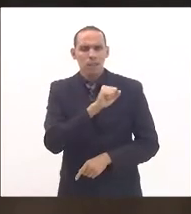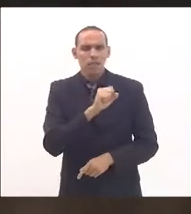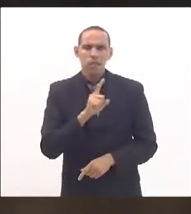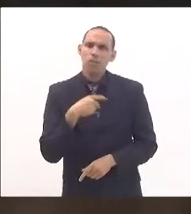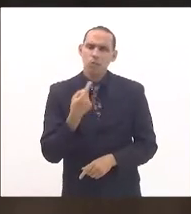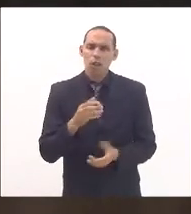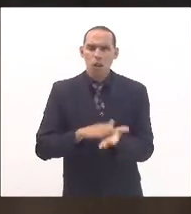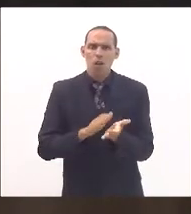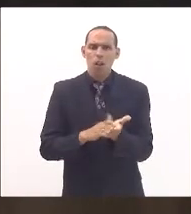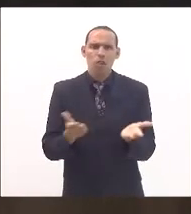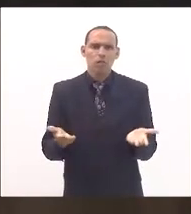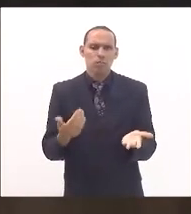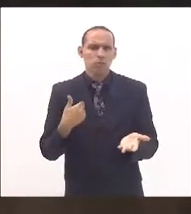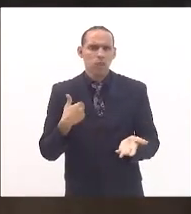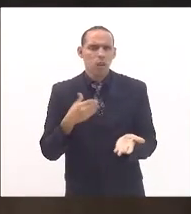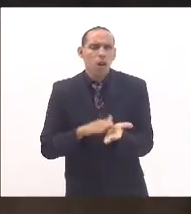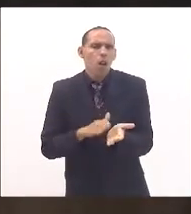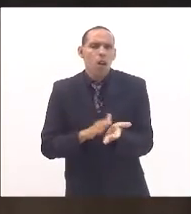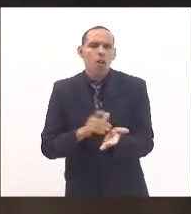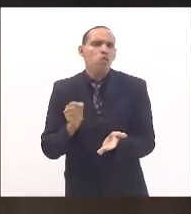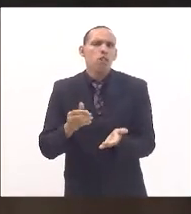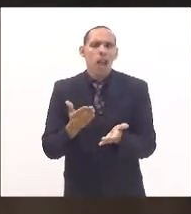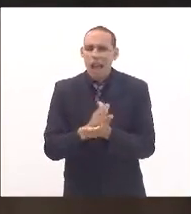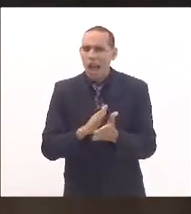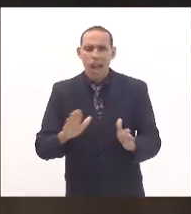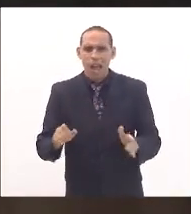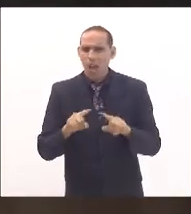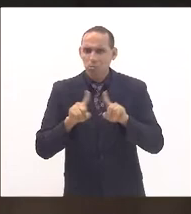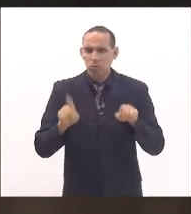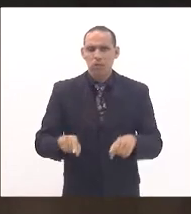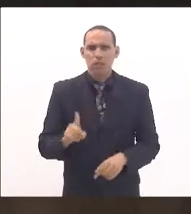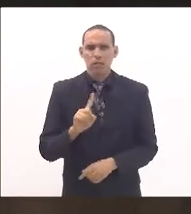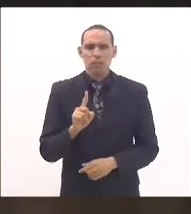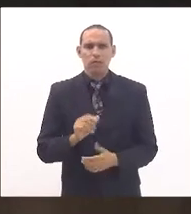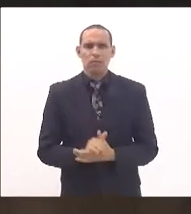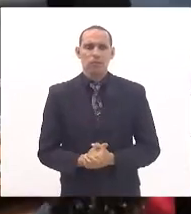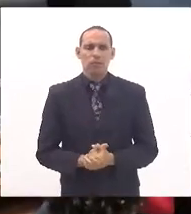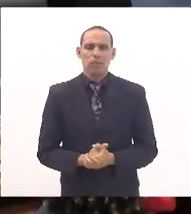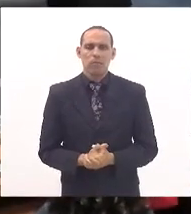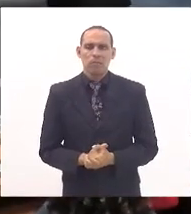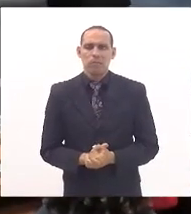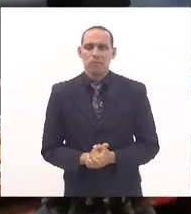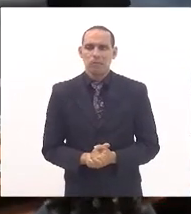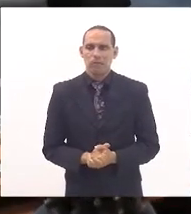gente cobra. Eu não cobro a extinção dos servidores.